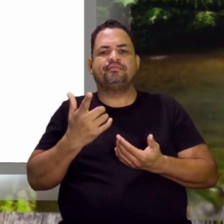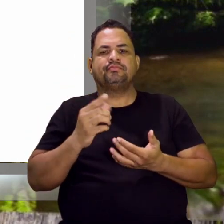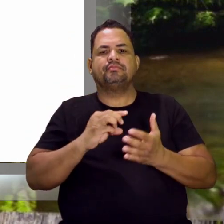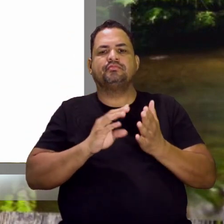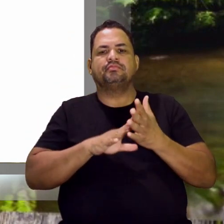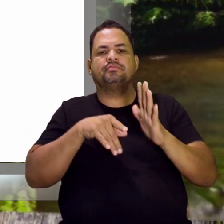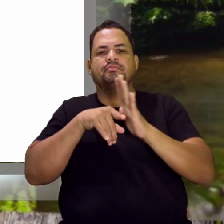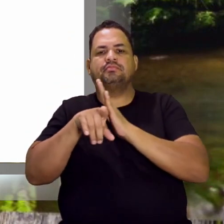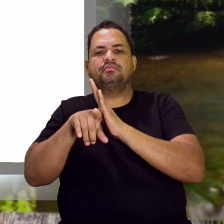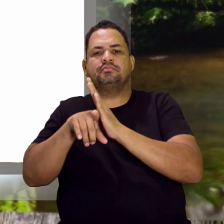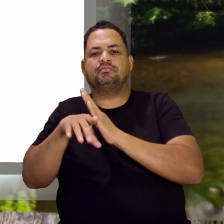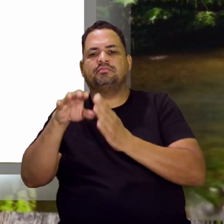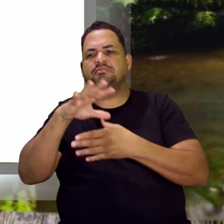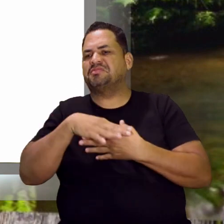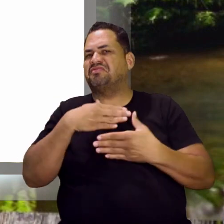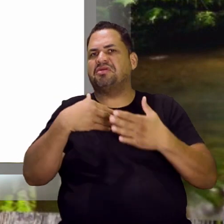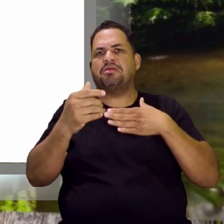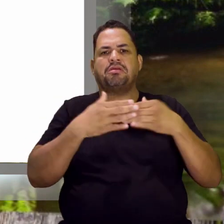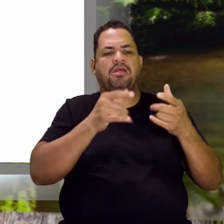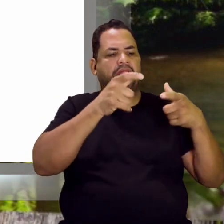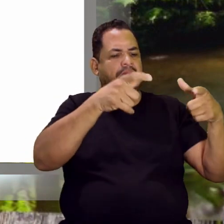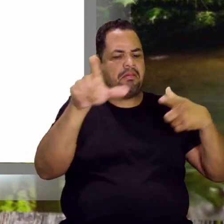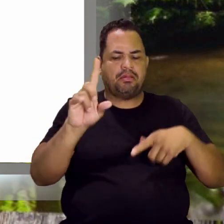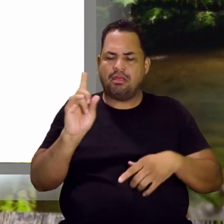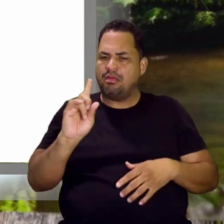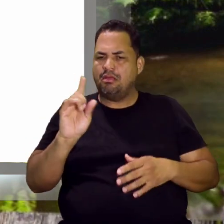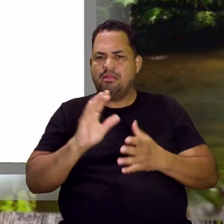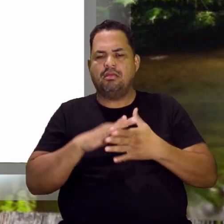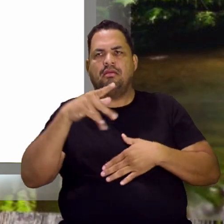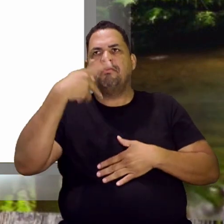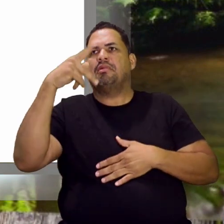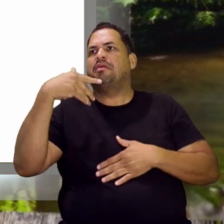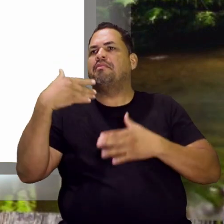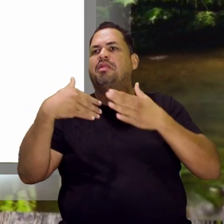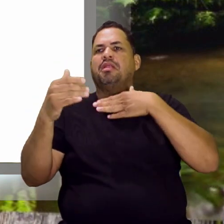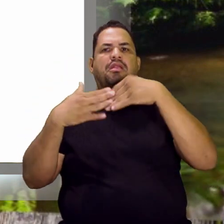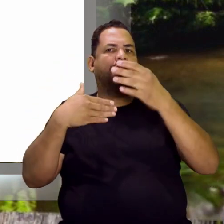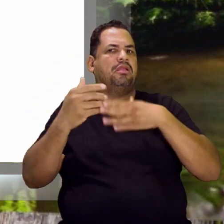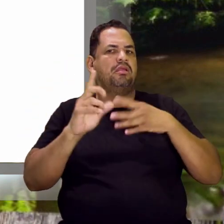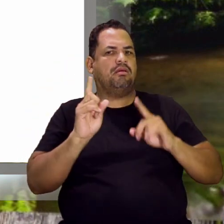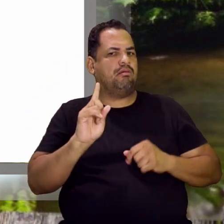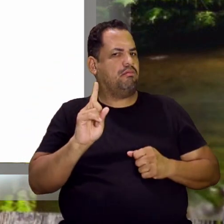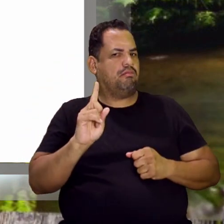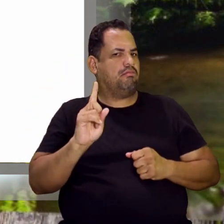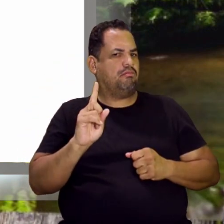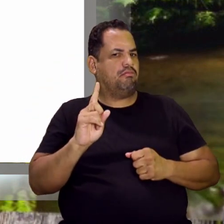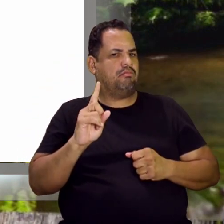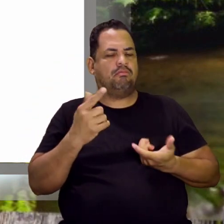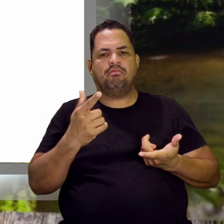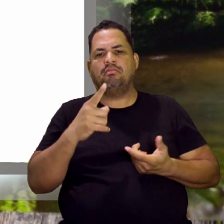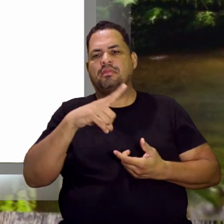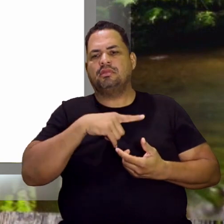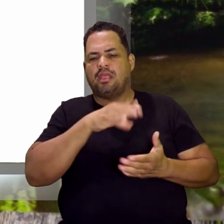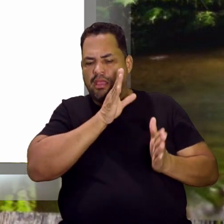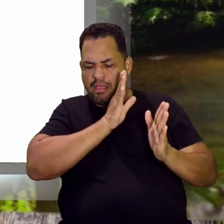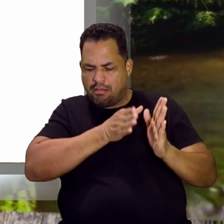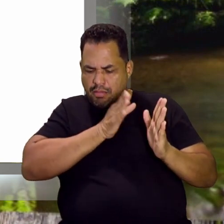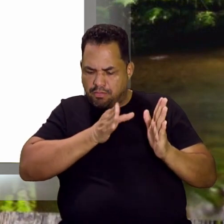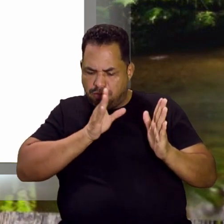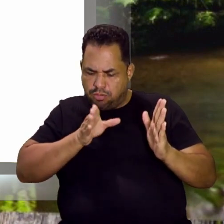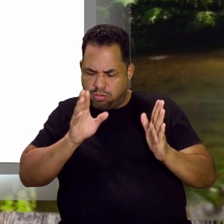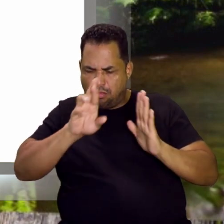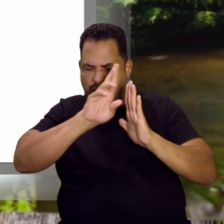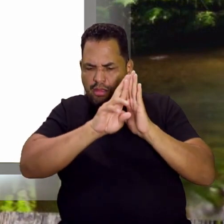aquela pesquisa ela não saiu de qualquer lugar ou não foi falada ou citada de qualquer maneira. Ela seguiu alguns passos